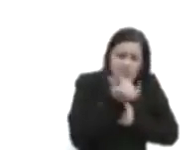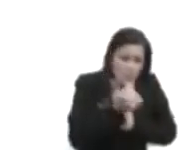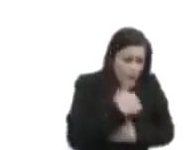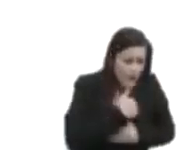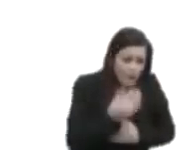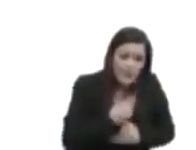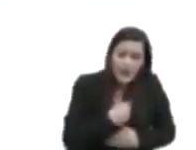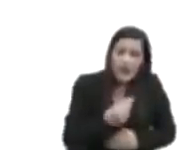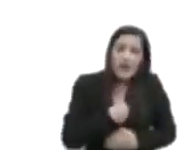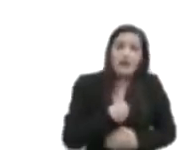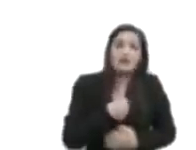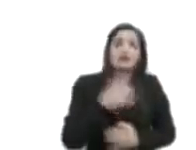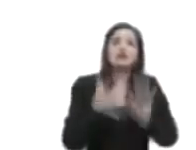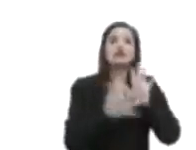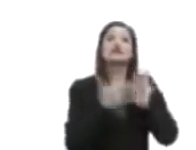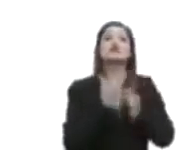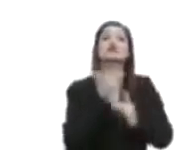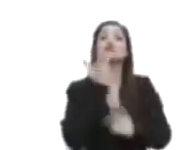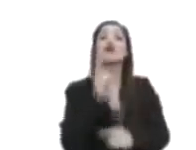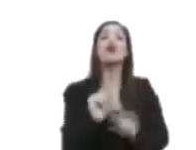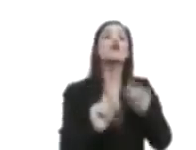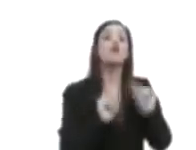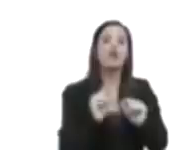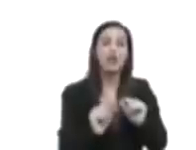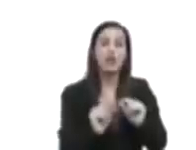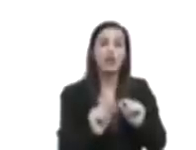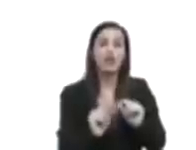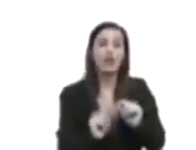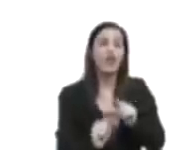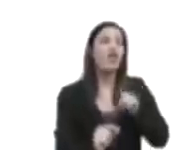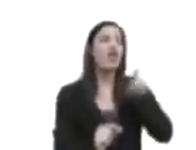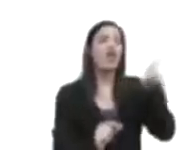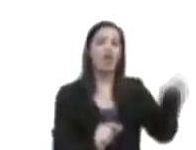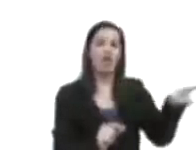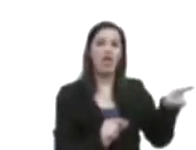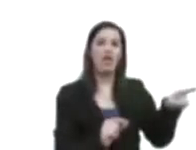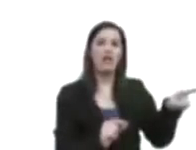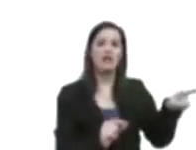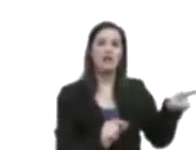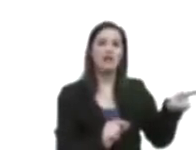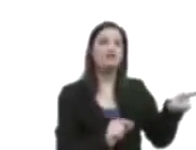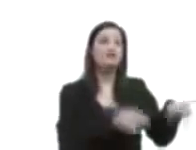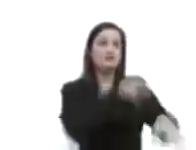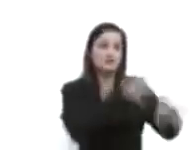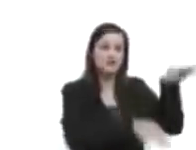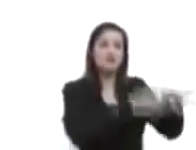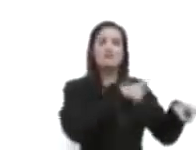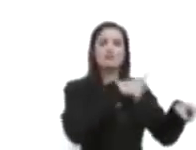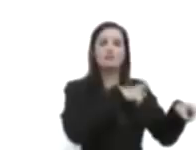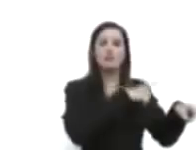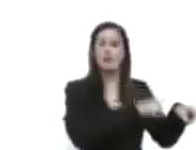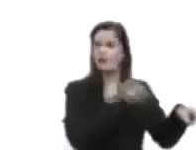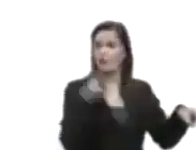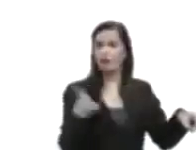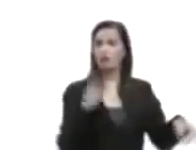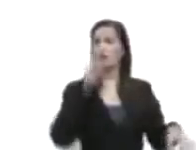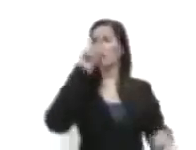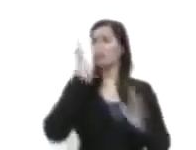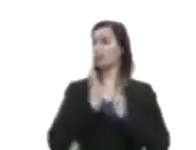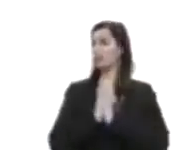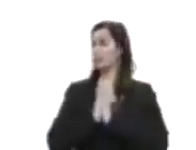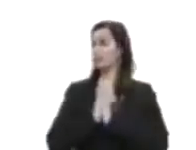que é que Jesus diz? Digo-vos, que este desceu justificado para sua casa, e não aquele. Jesus está